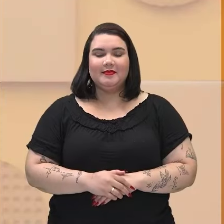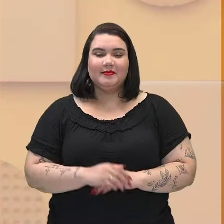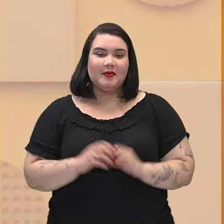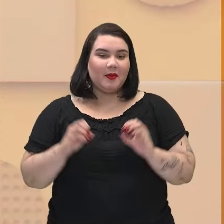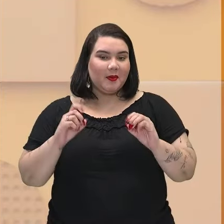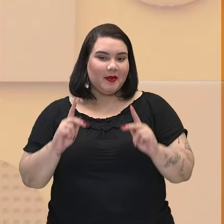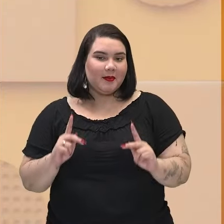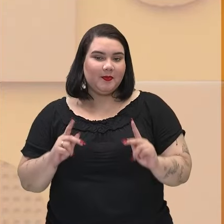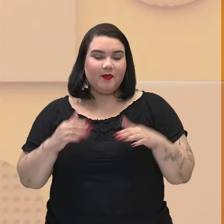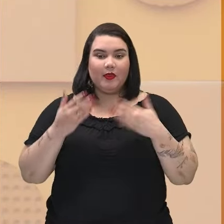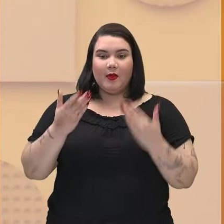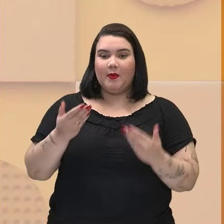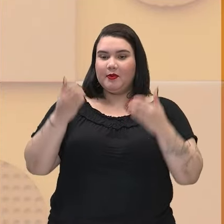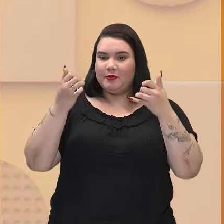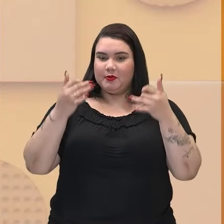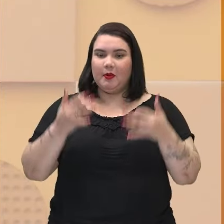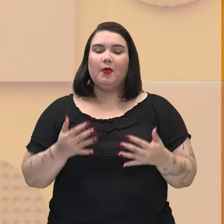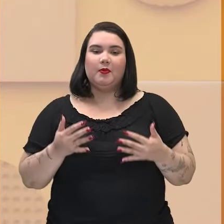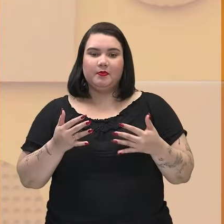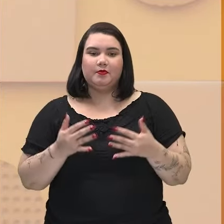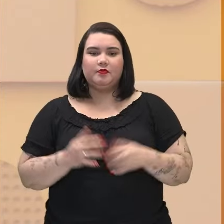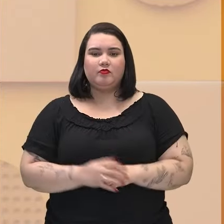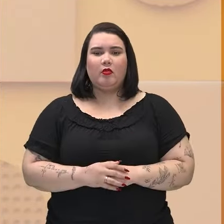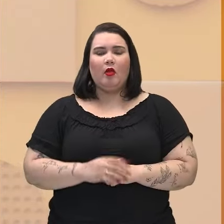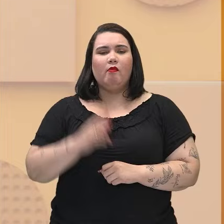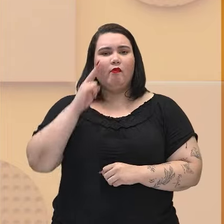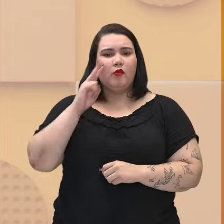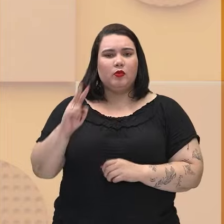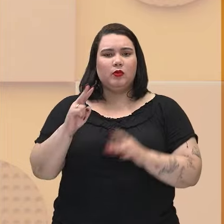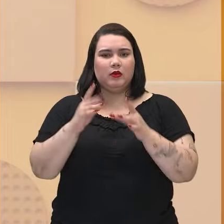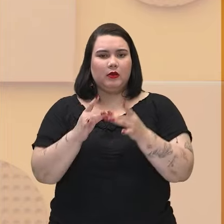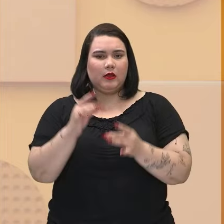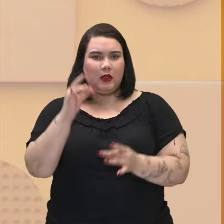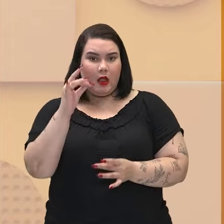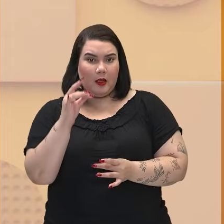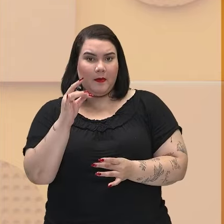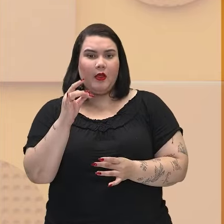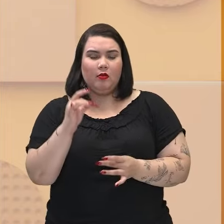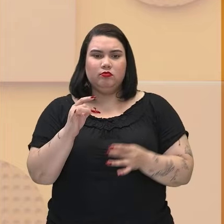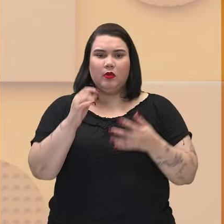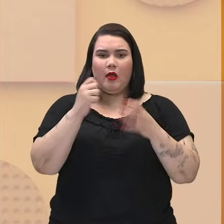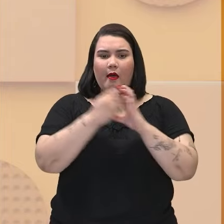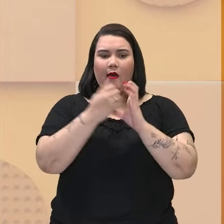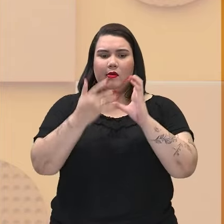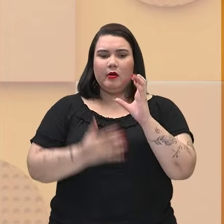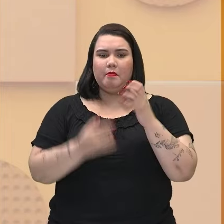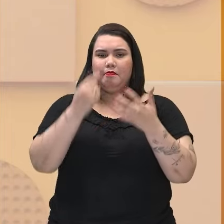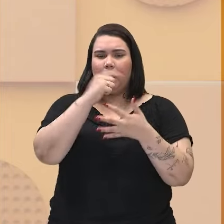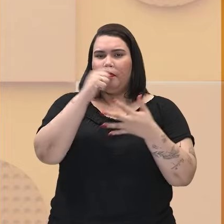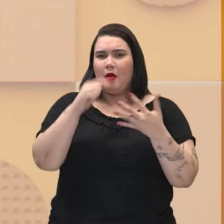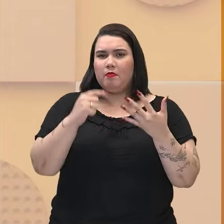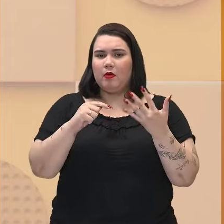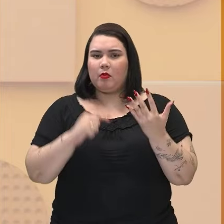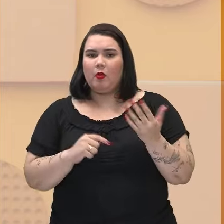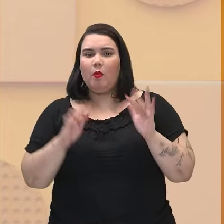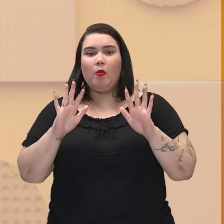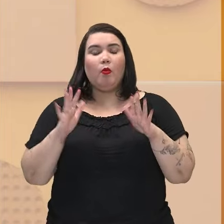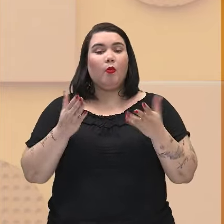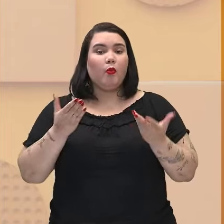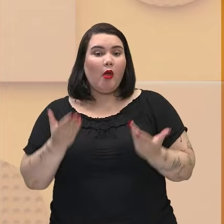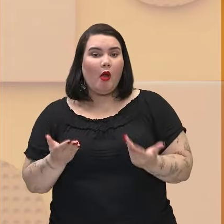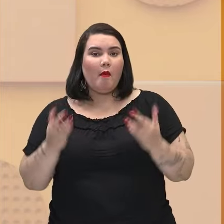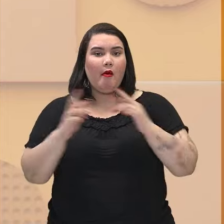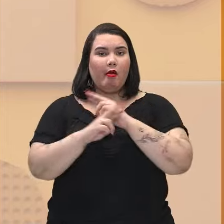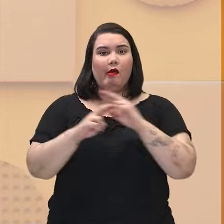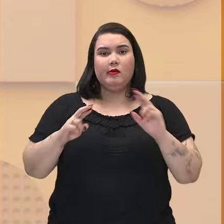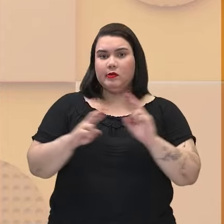Então, como dito, o que aqueles pontos do nosso objeto de conhecimento e de detalhamento têm em comum? Ou seja, qual é a relação que eles têm